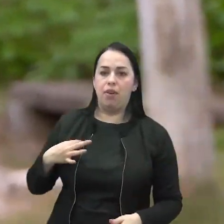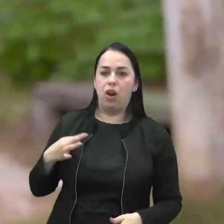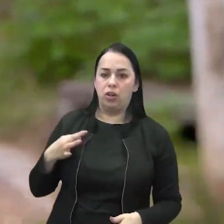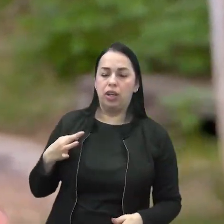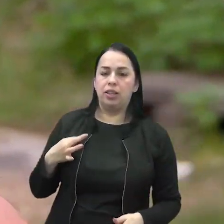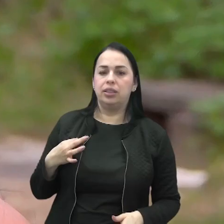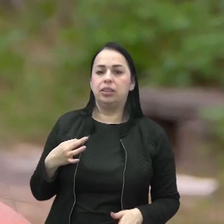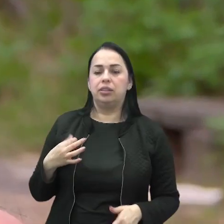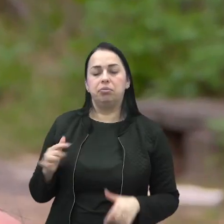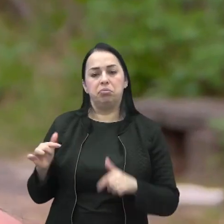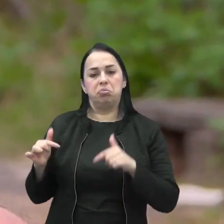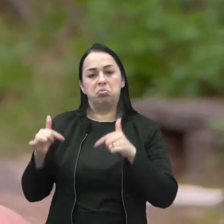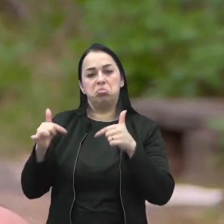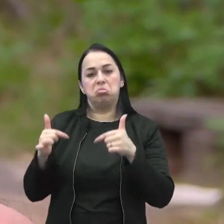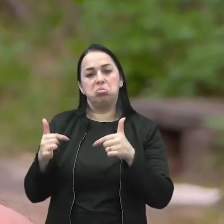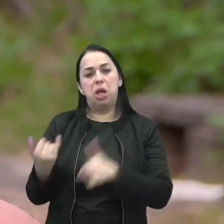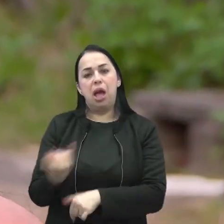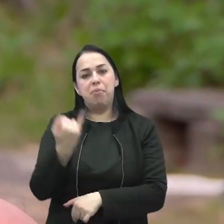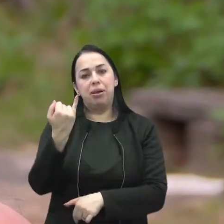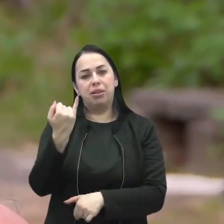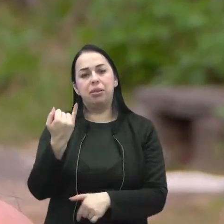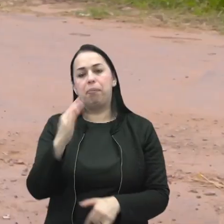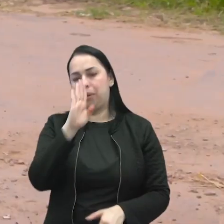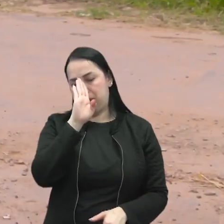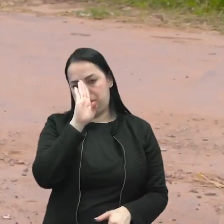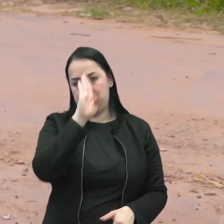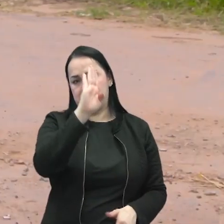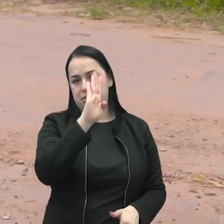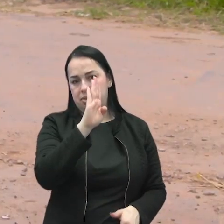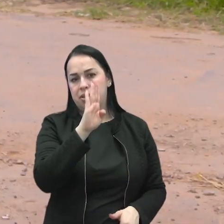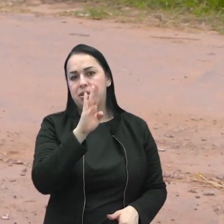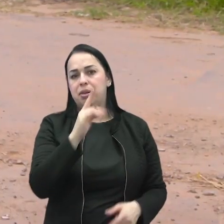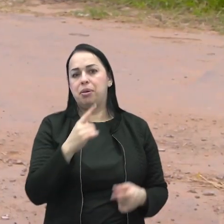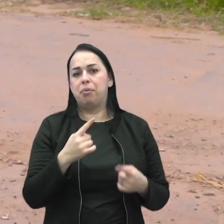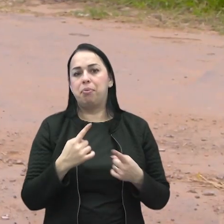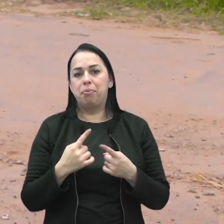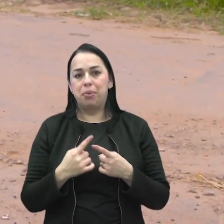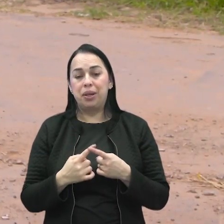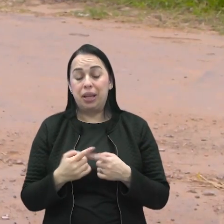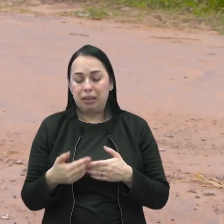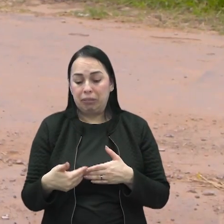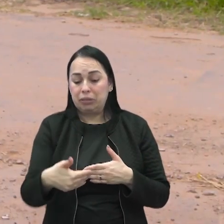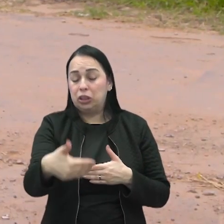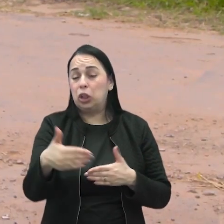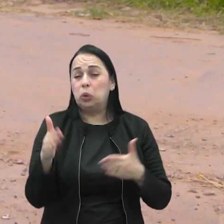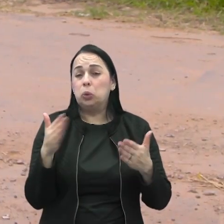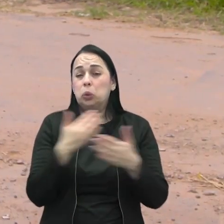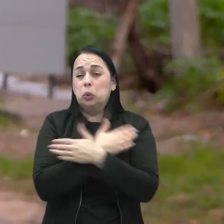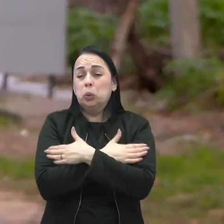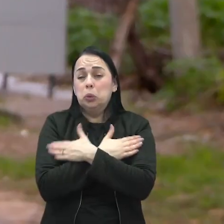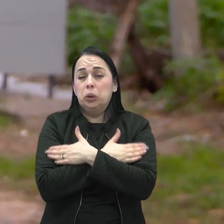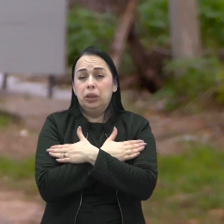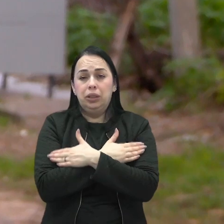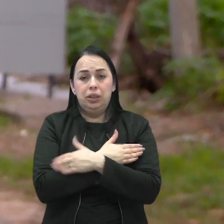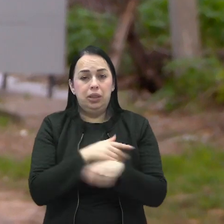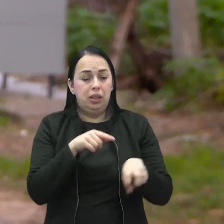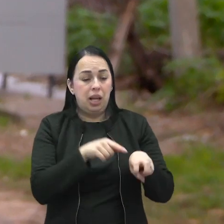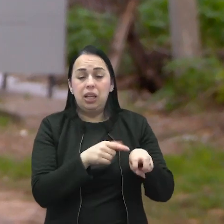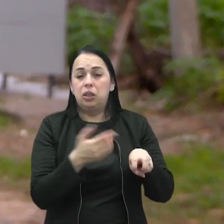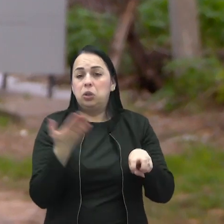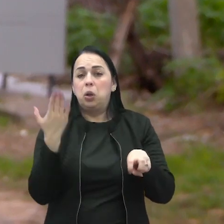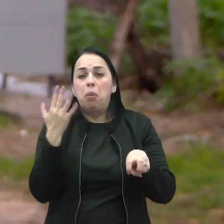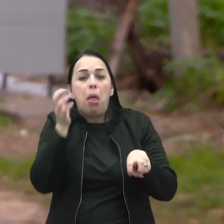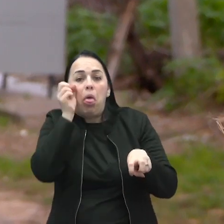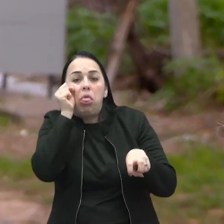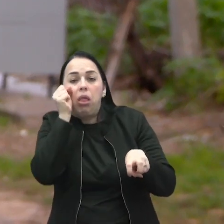voluntária Thaís, a iniciativa é importante, principalmente com a proximidade do inverno. Esses animais não